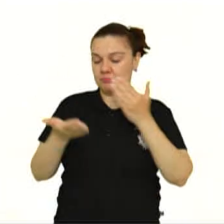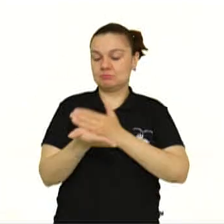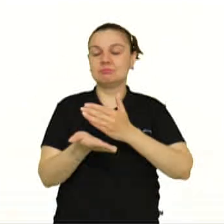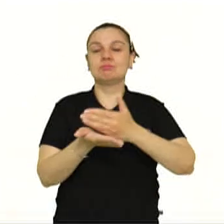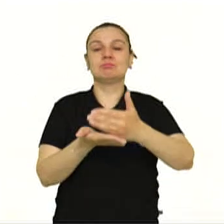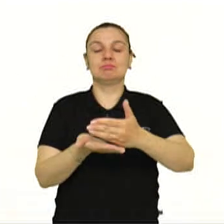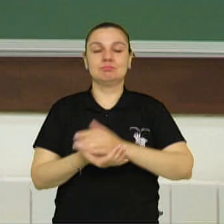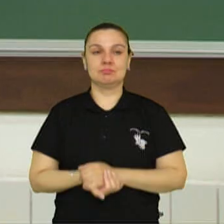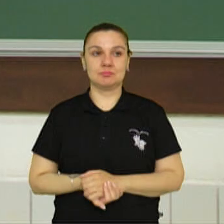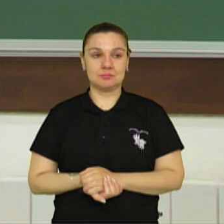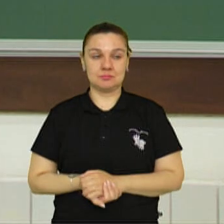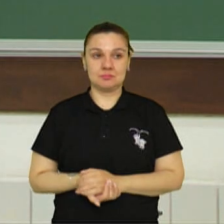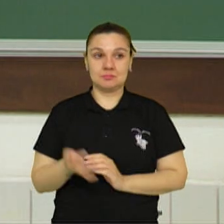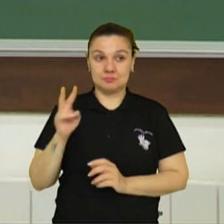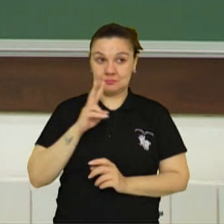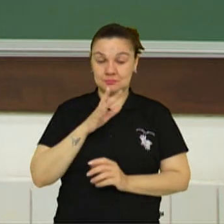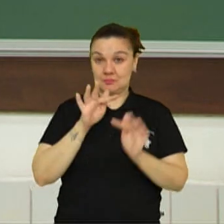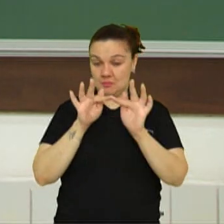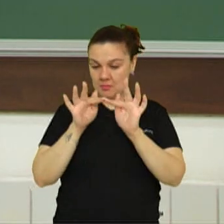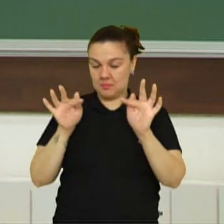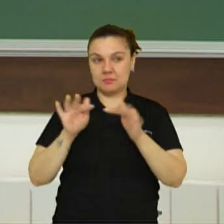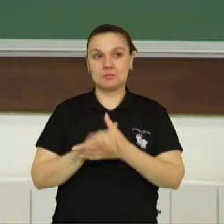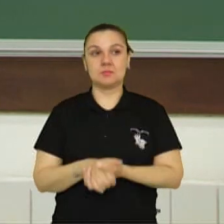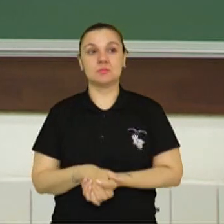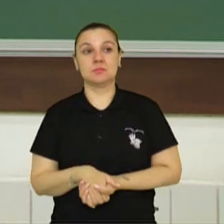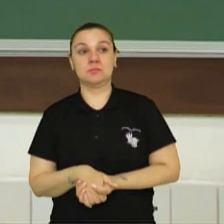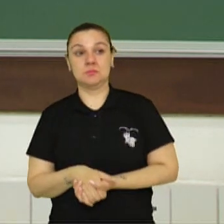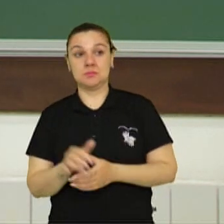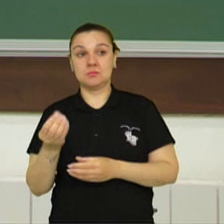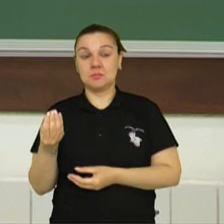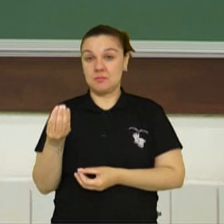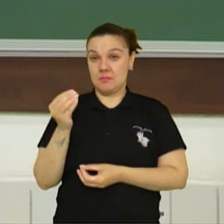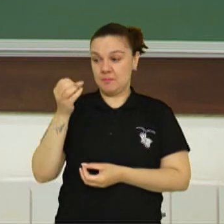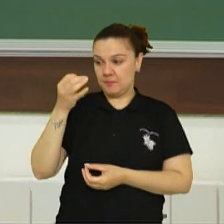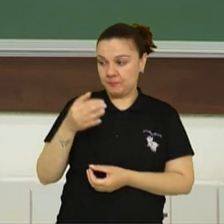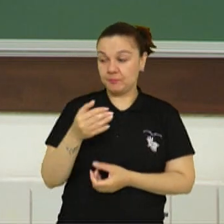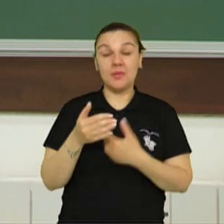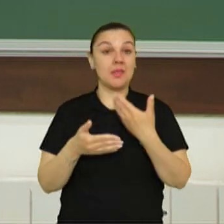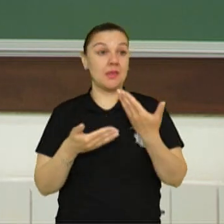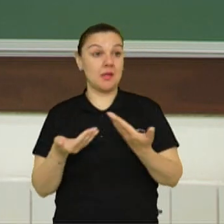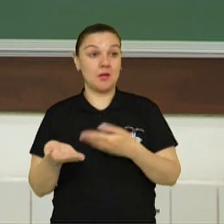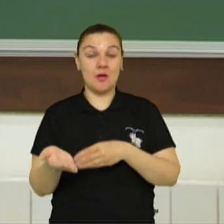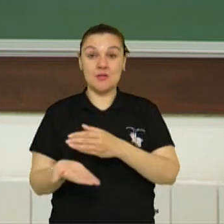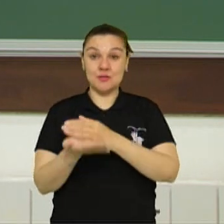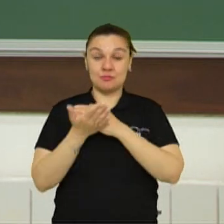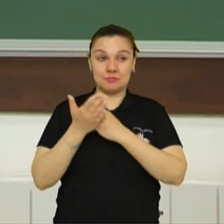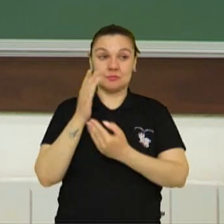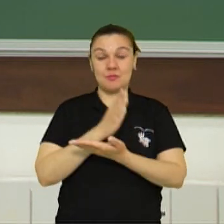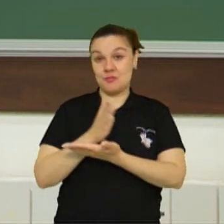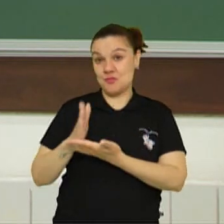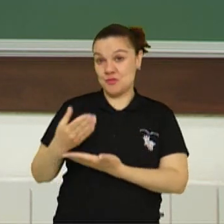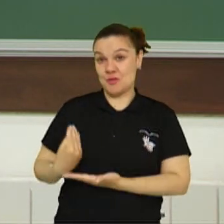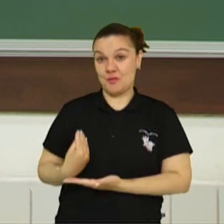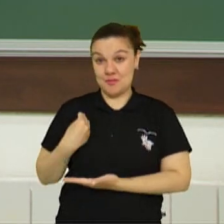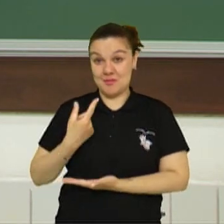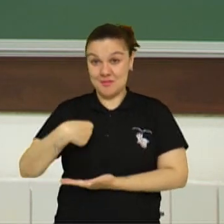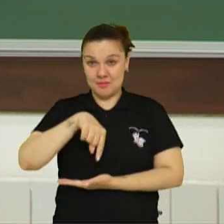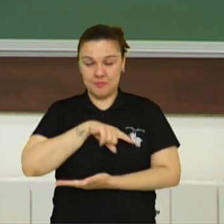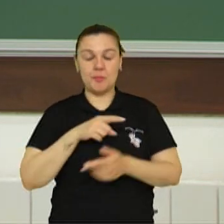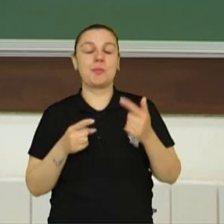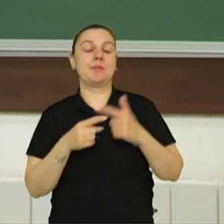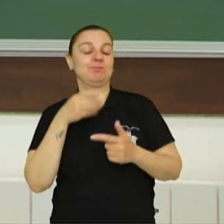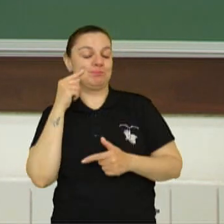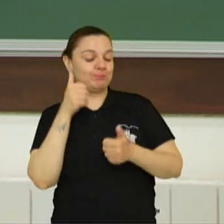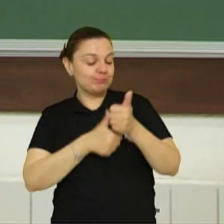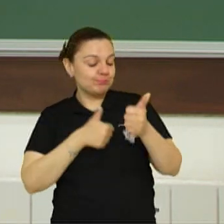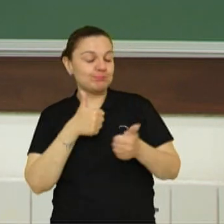dia. Então é uma frase que ele deixou, né? Ele falou, e que a gente use ela para o nosso dia a dia também, que a gente tem que sempre